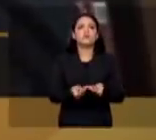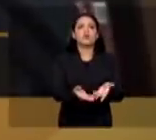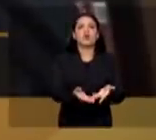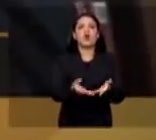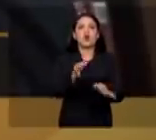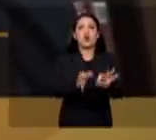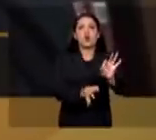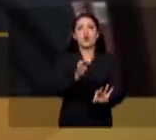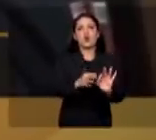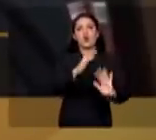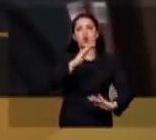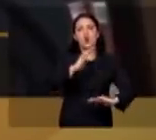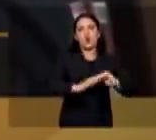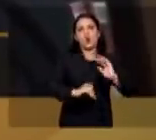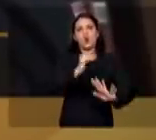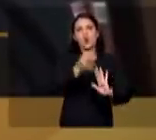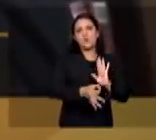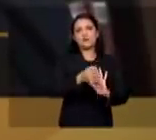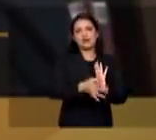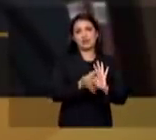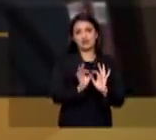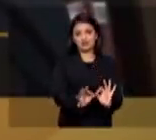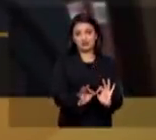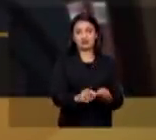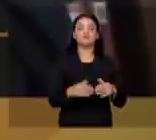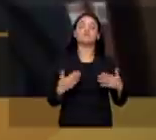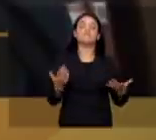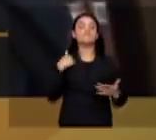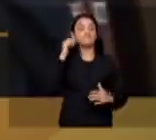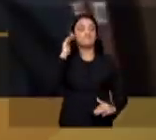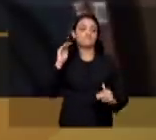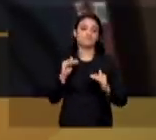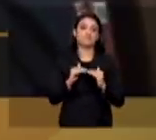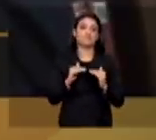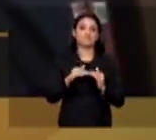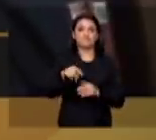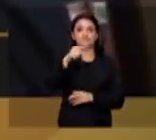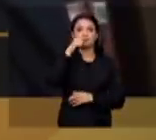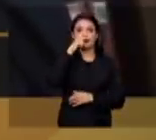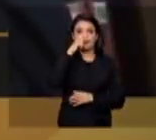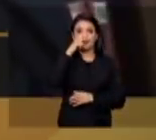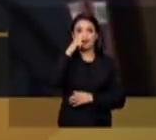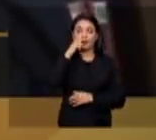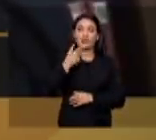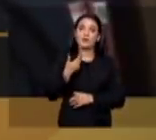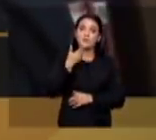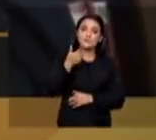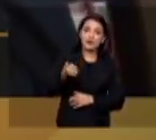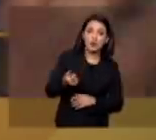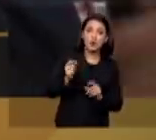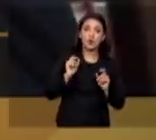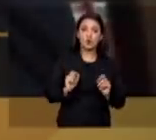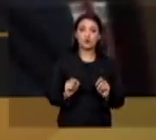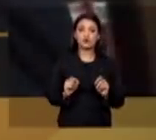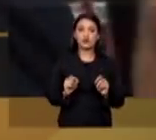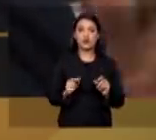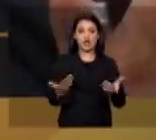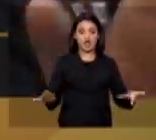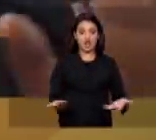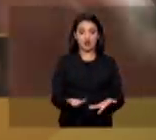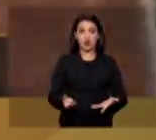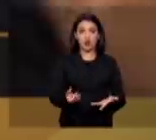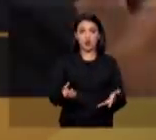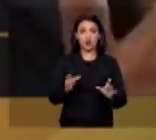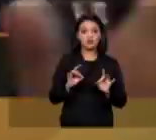presidente, apenas para dizer isso, concordo com o ministro Fachin que talvez devamos definir esta matéria para que não